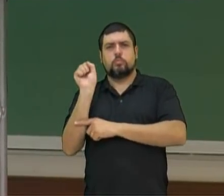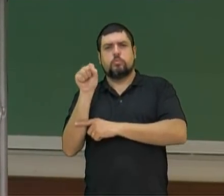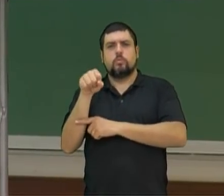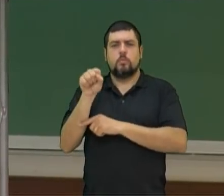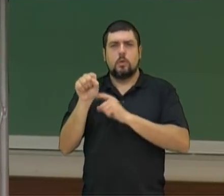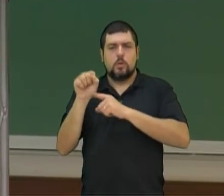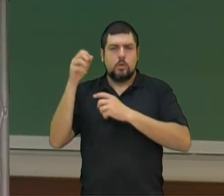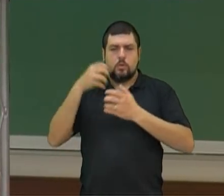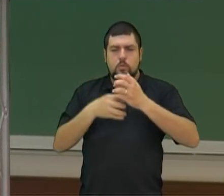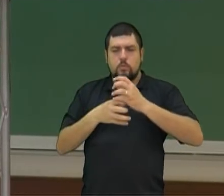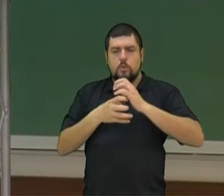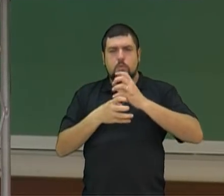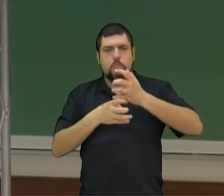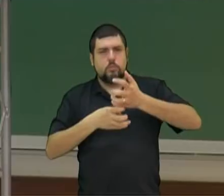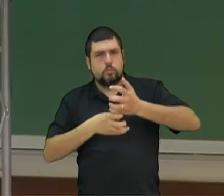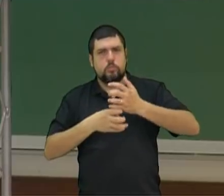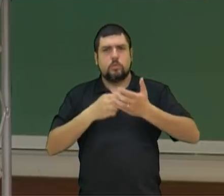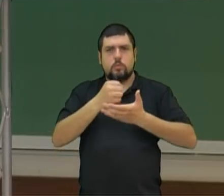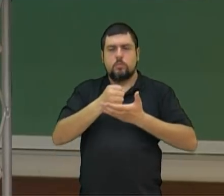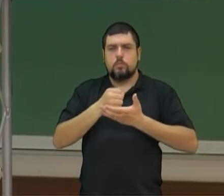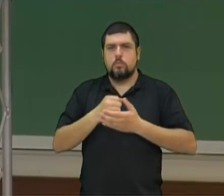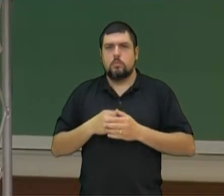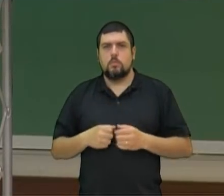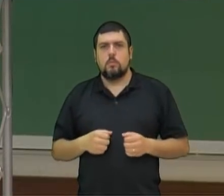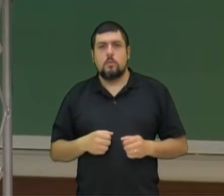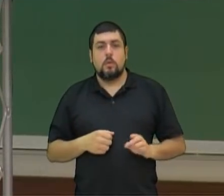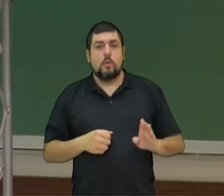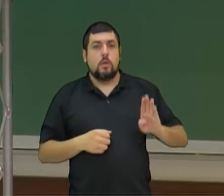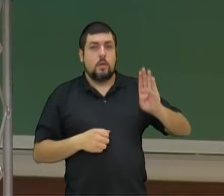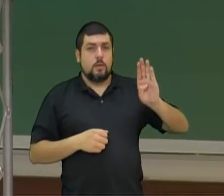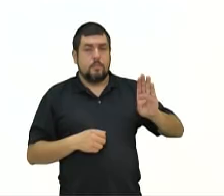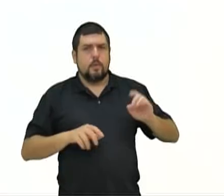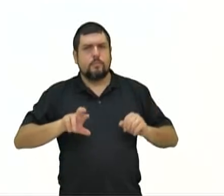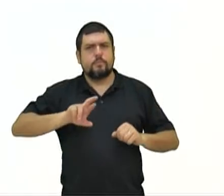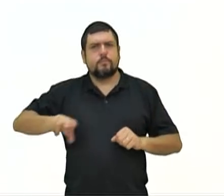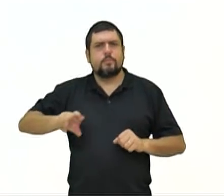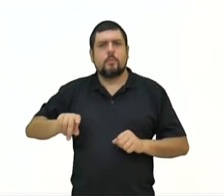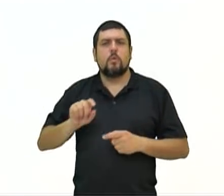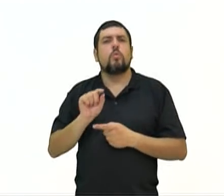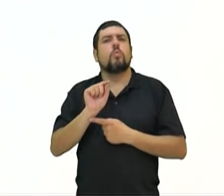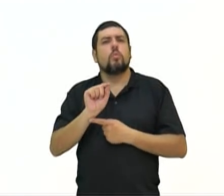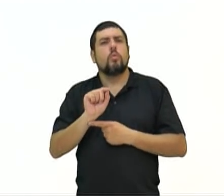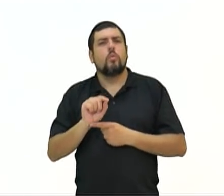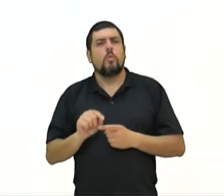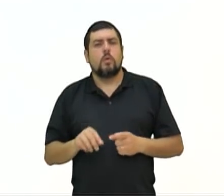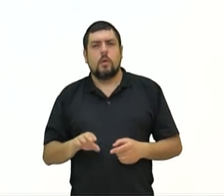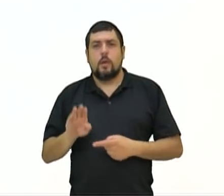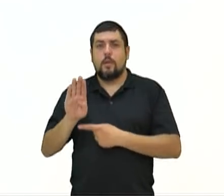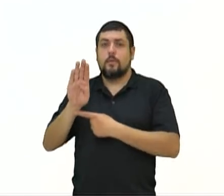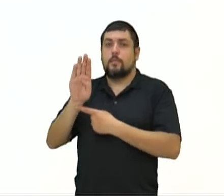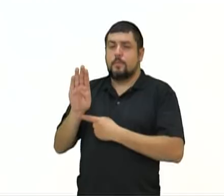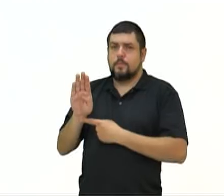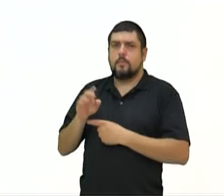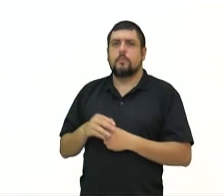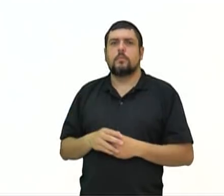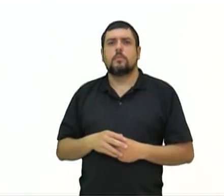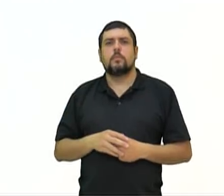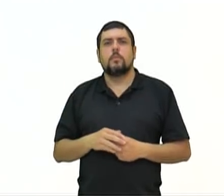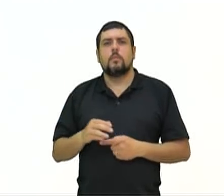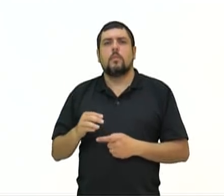auxilia. Então, aquela que não é uma função da coluna vertebral, letra B. A coluna não